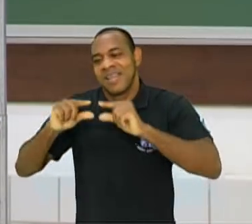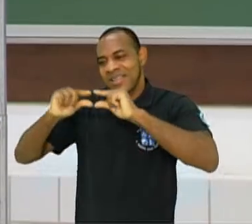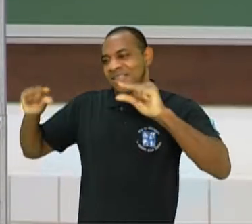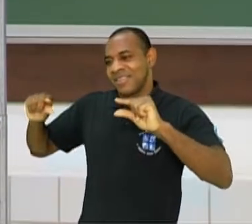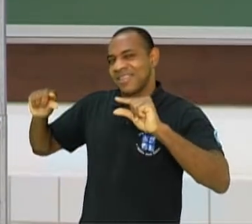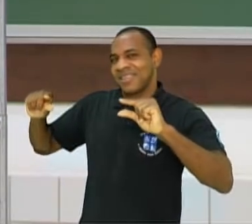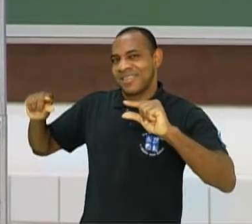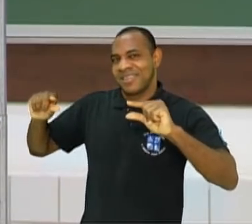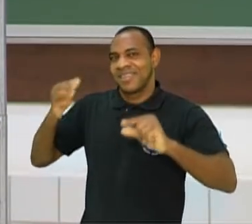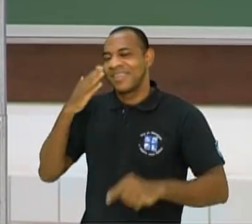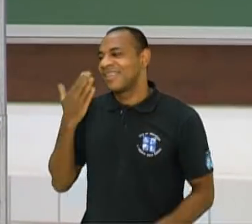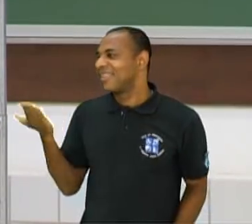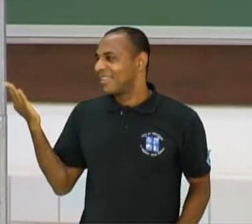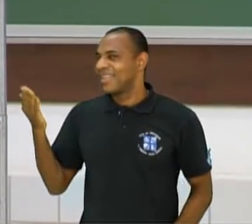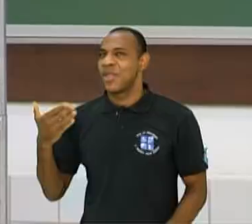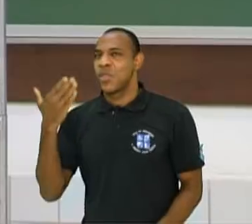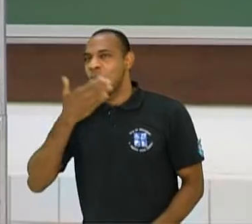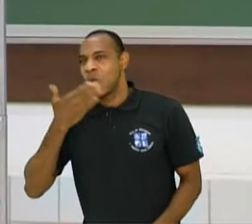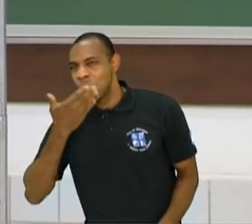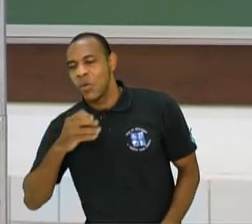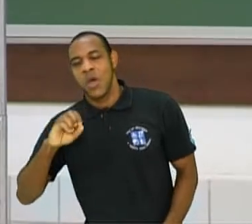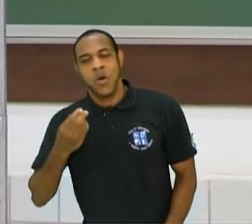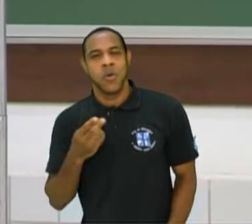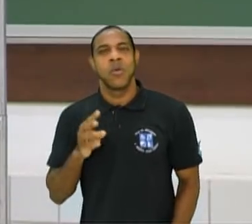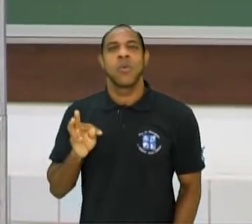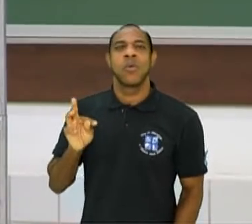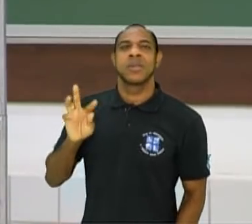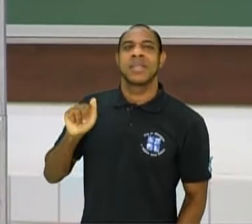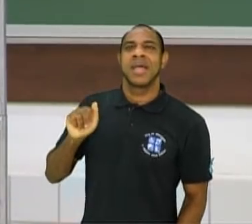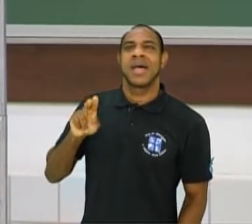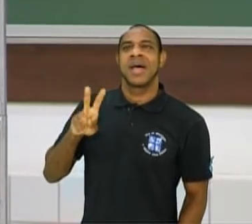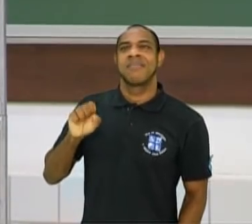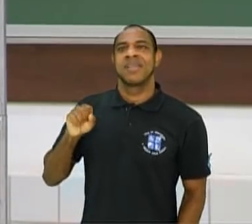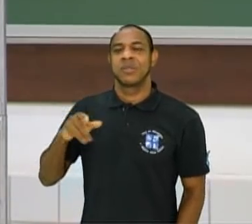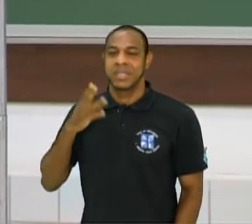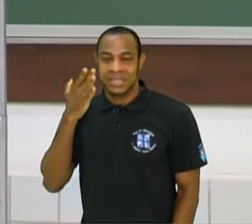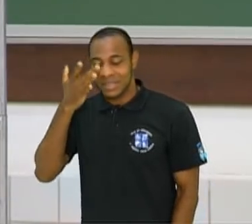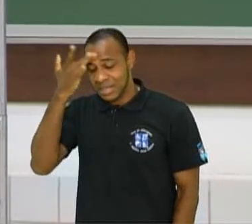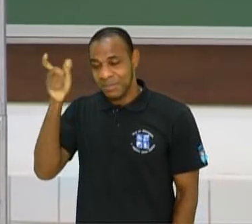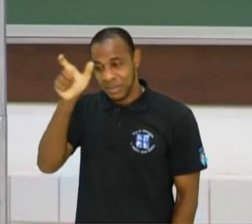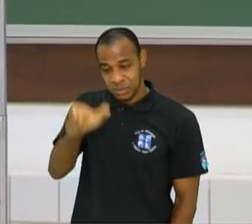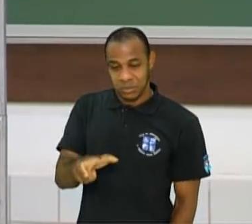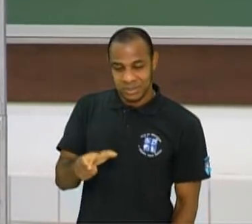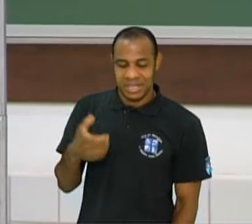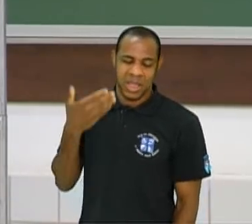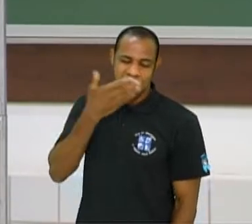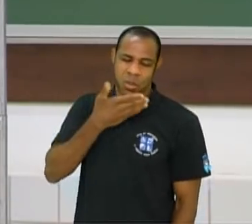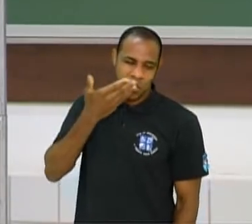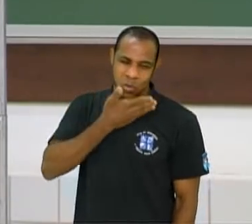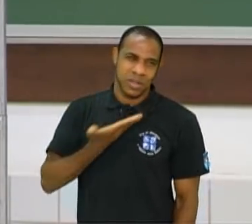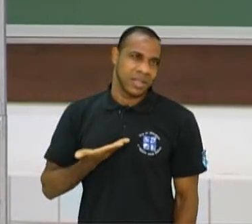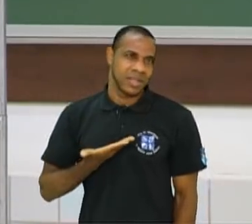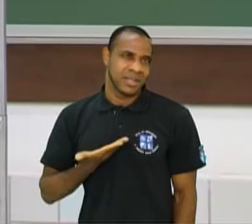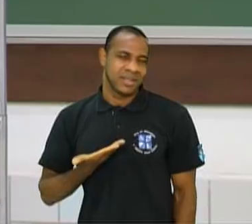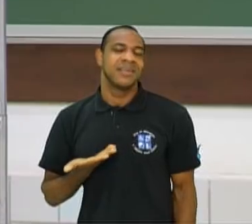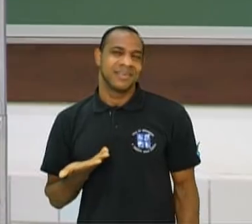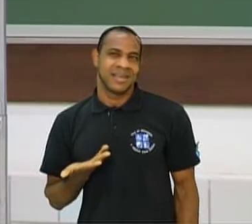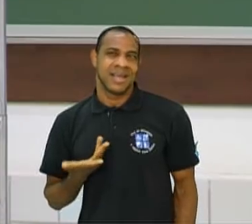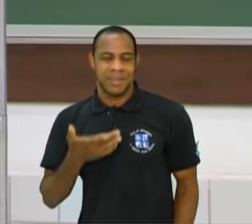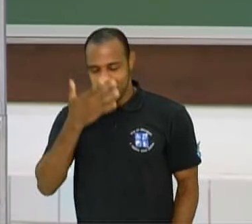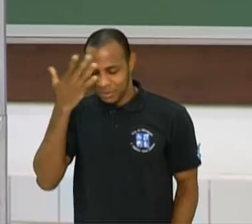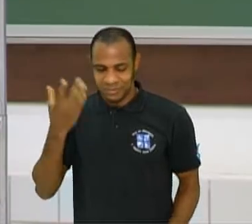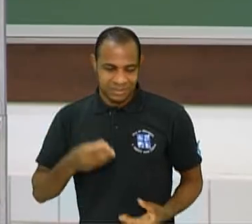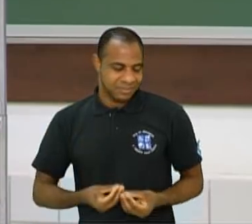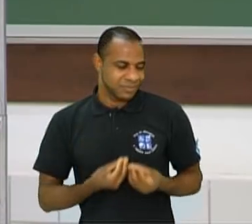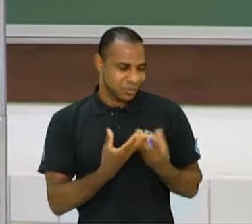frase, trick or treat, doçura ou travessura. Se a pessoa dá doce para ela, escolheu a doçura, então elas vão